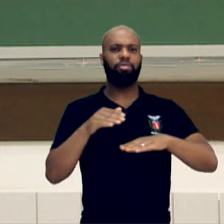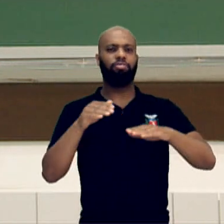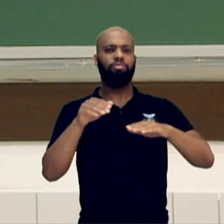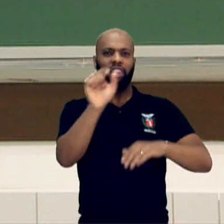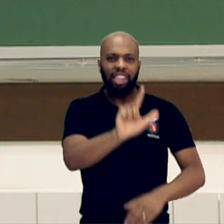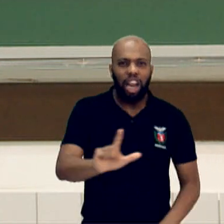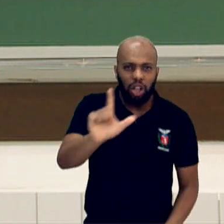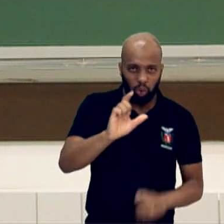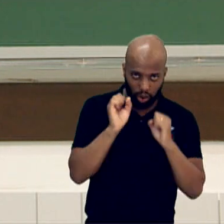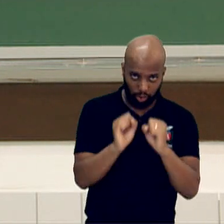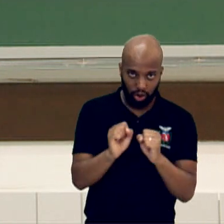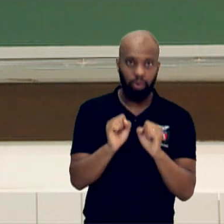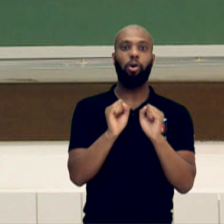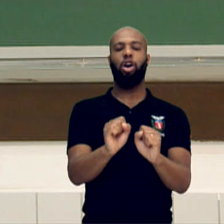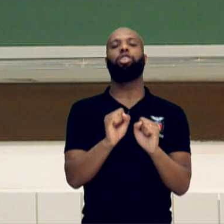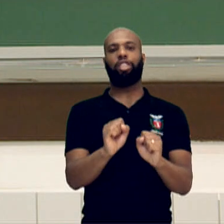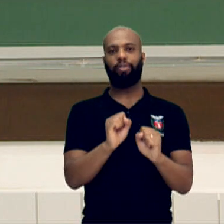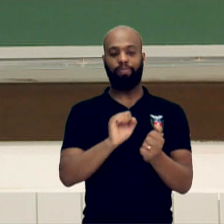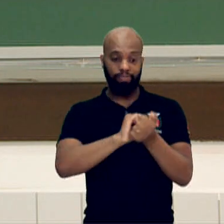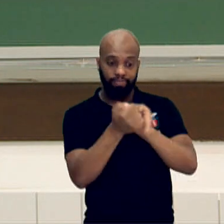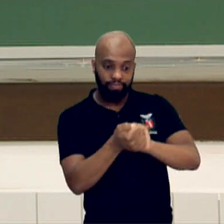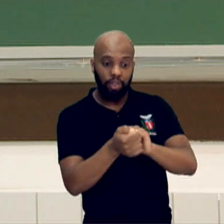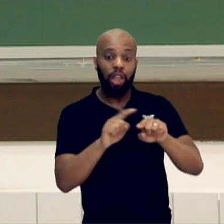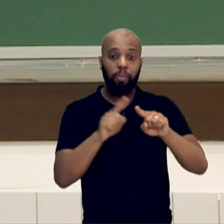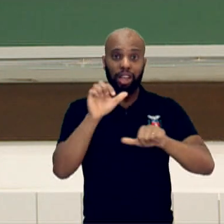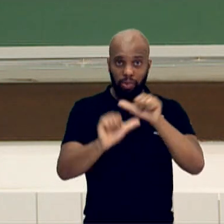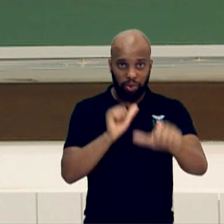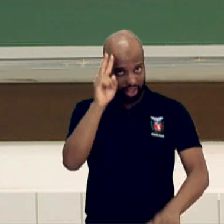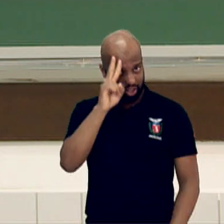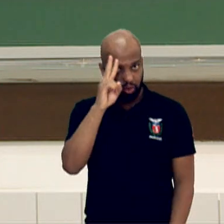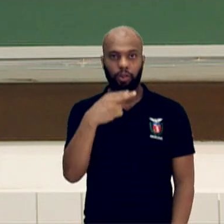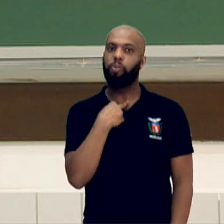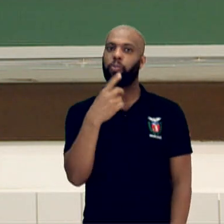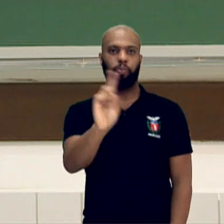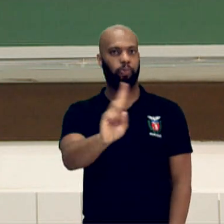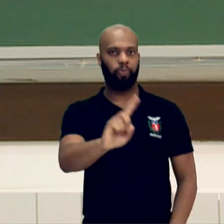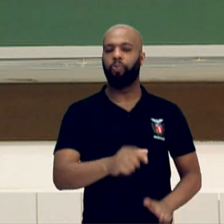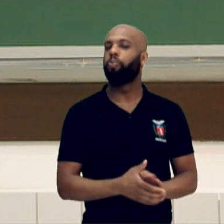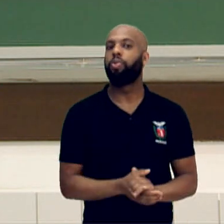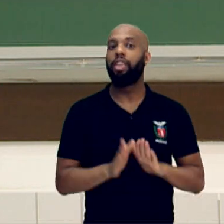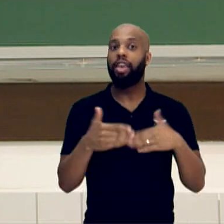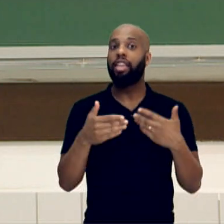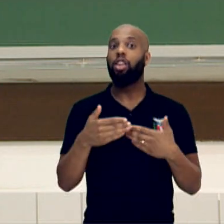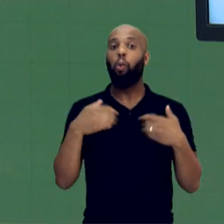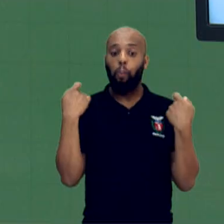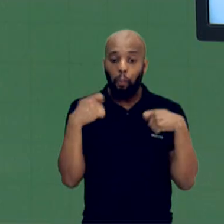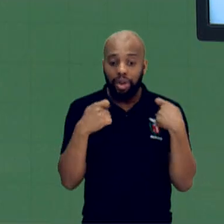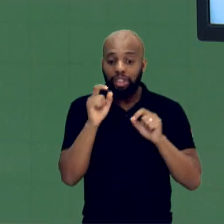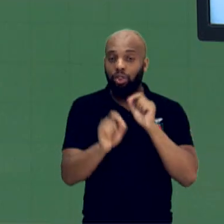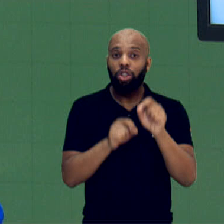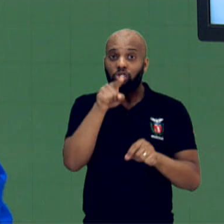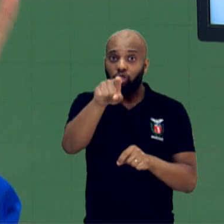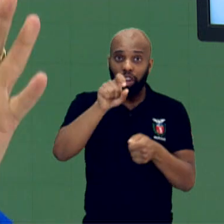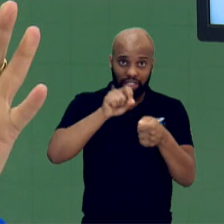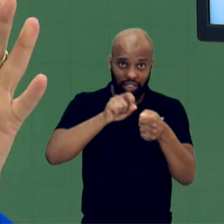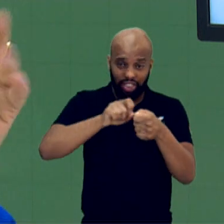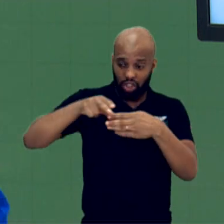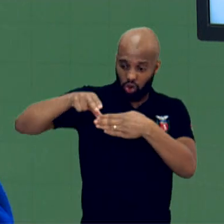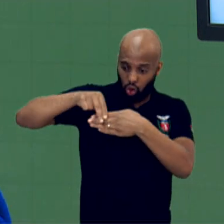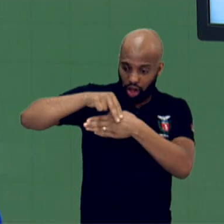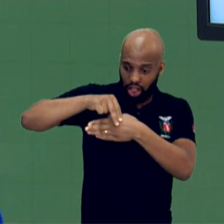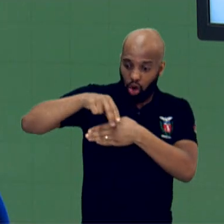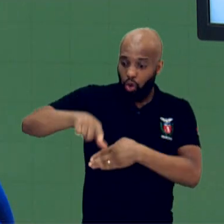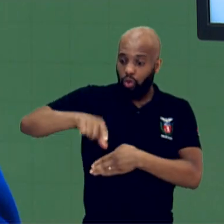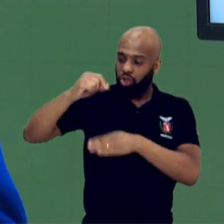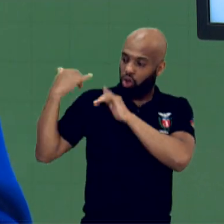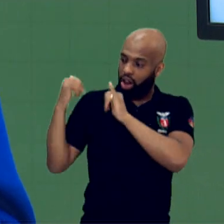figurado. Isso eu posso. Mas mudar a história, eu não posso. Então, lembre, vocês vão fazer o cordel, vão escolher a lenda,